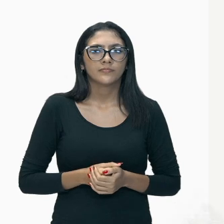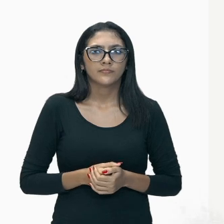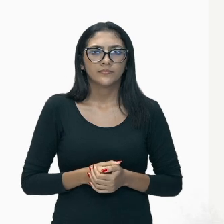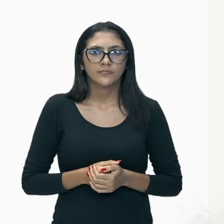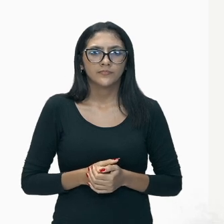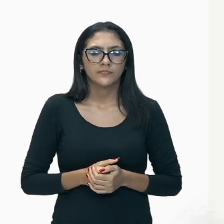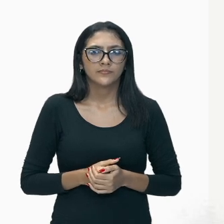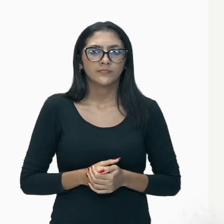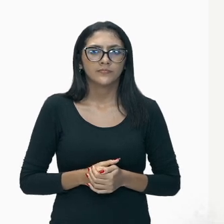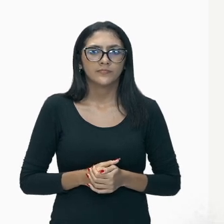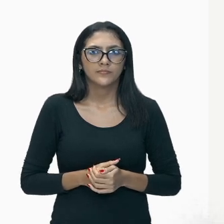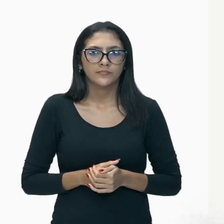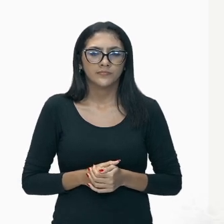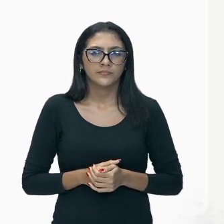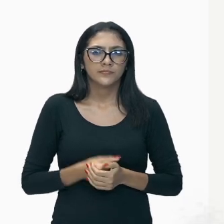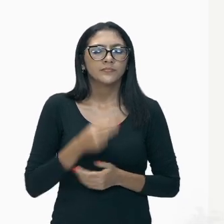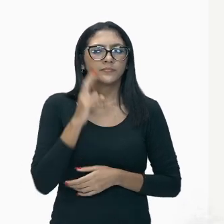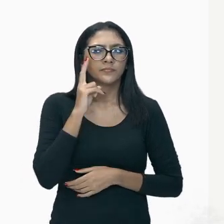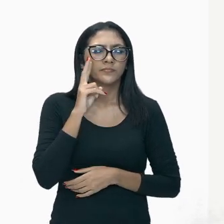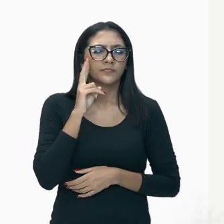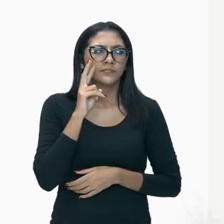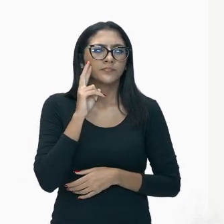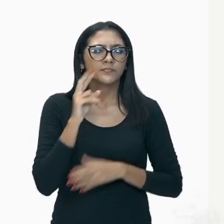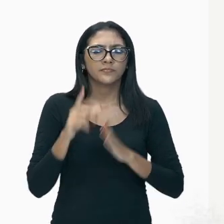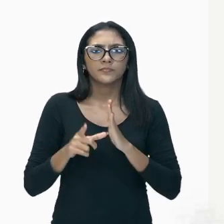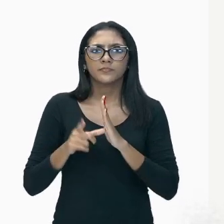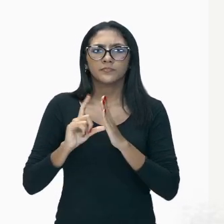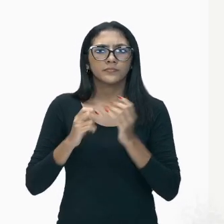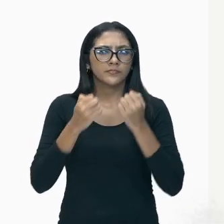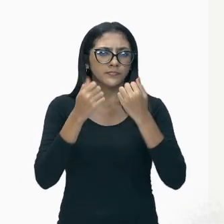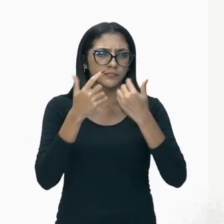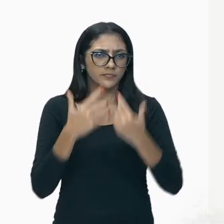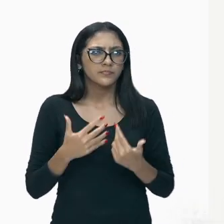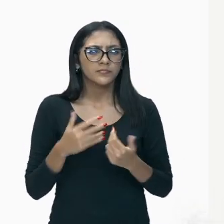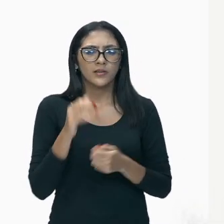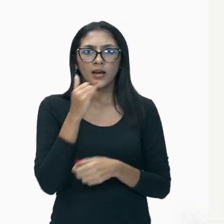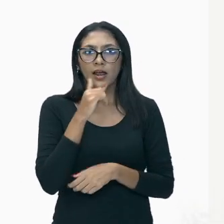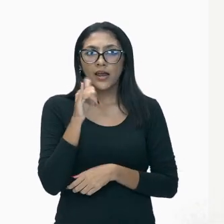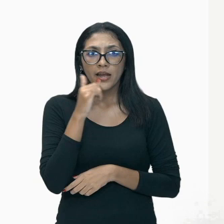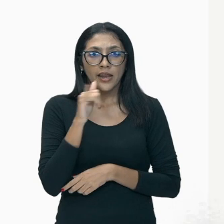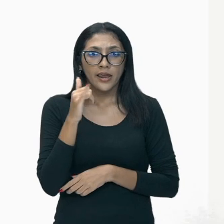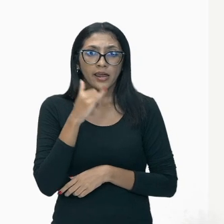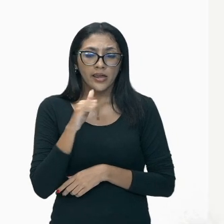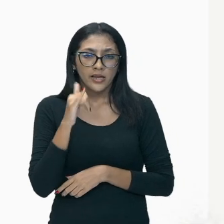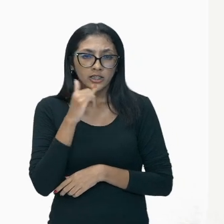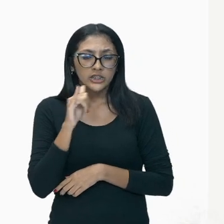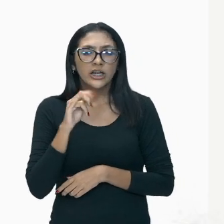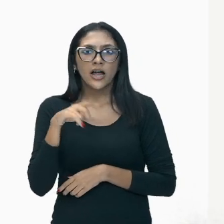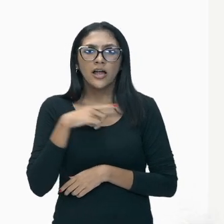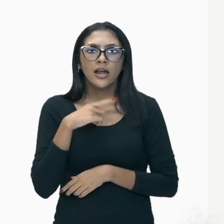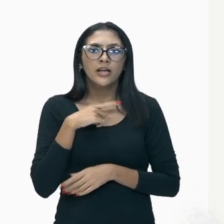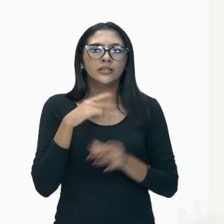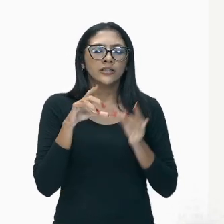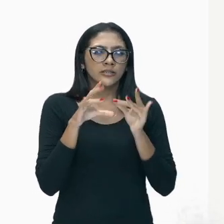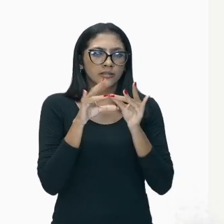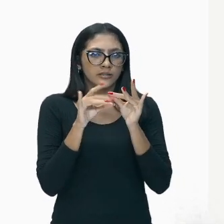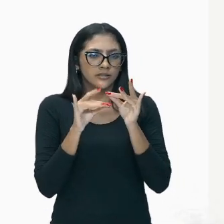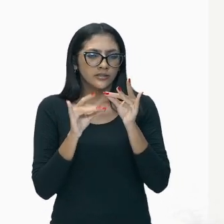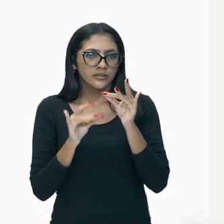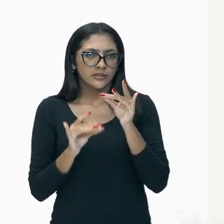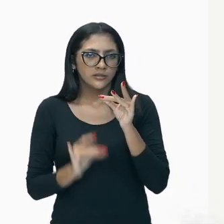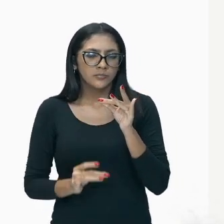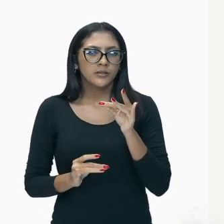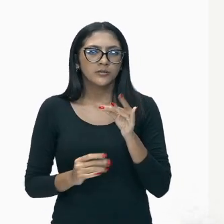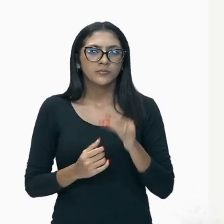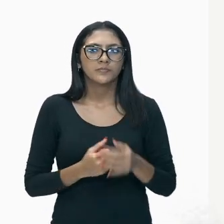como nós vimos há pouco, a energia elétrica, ela é definida